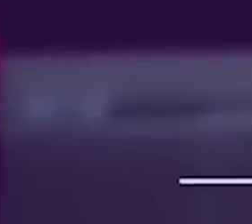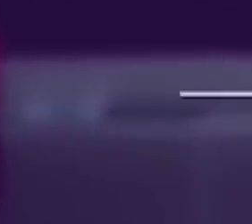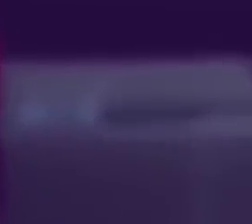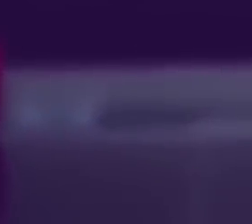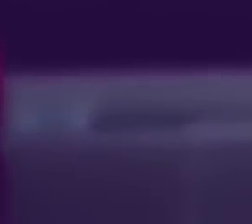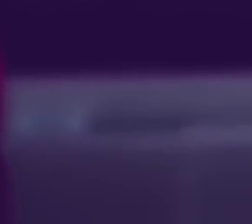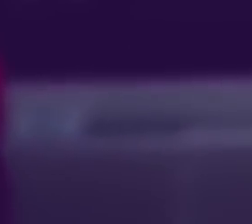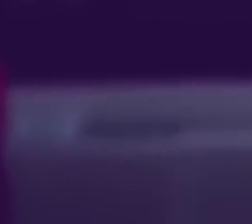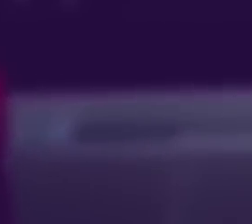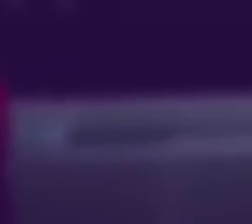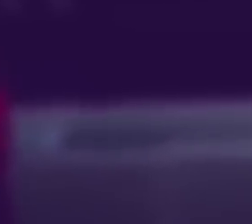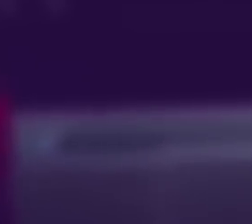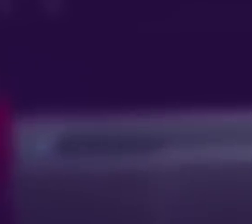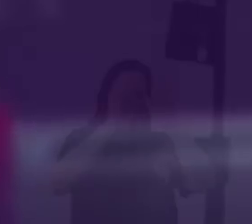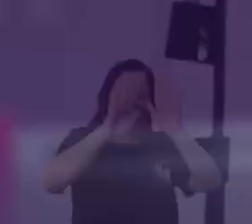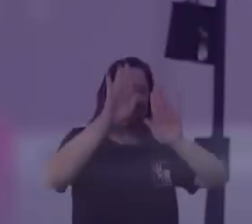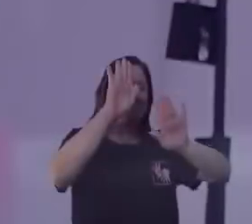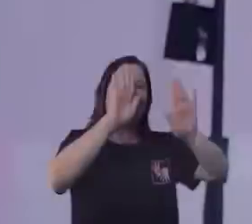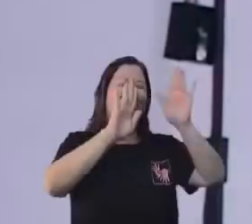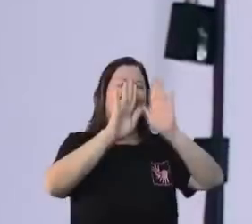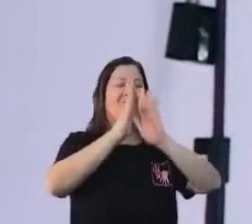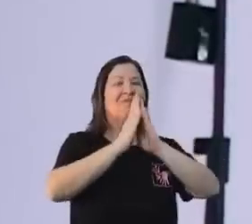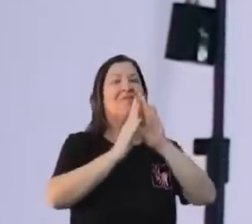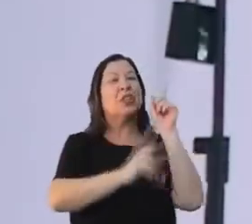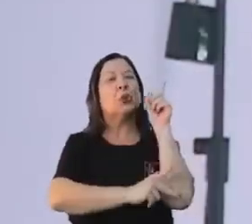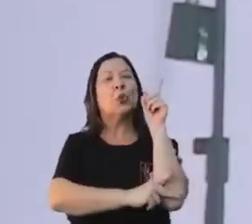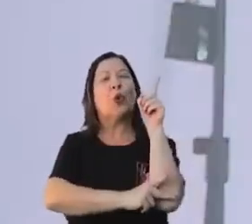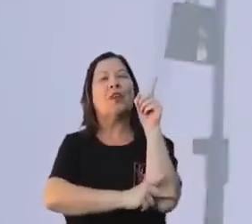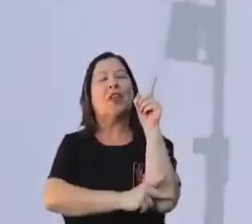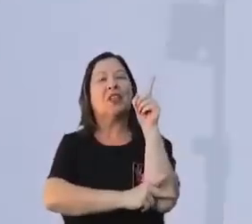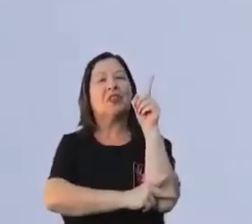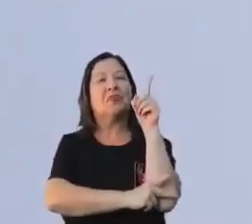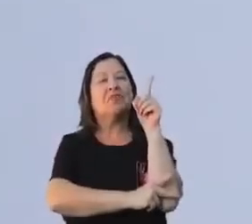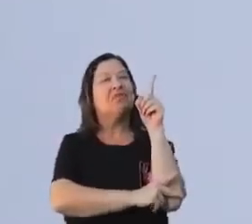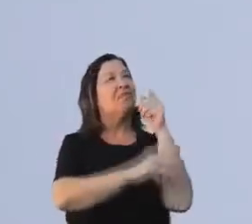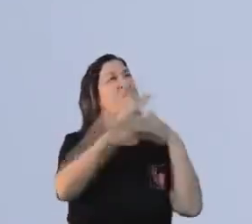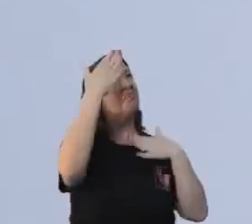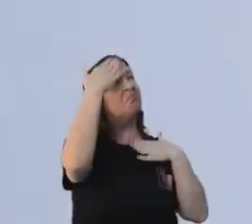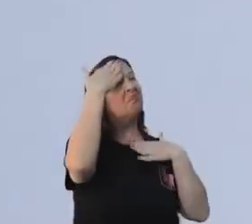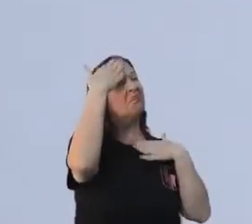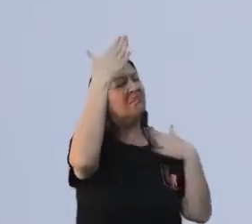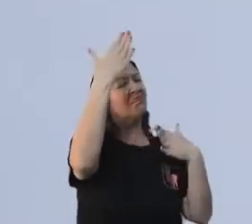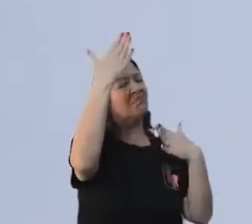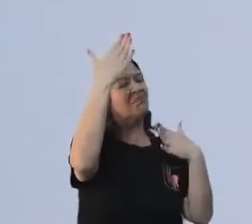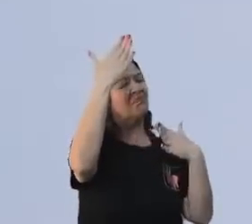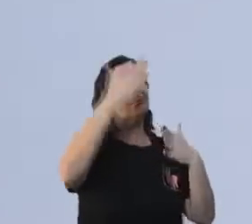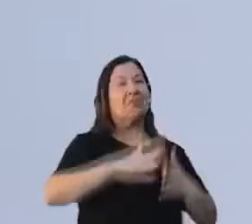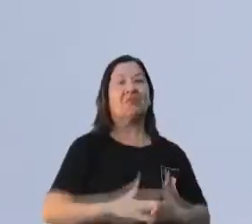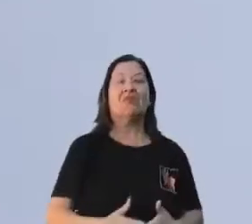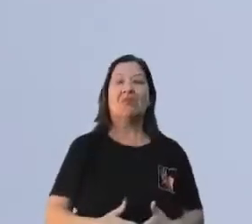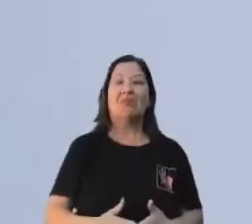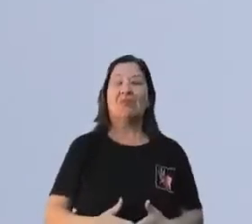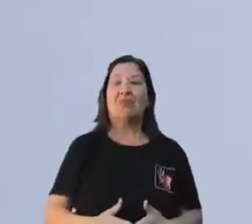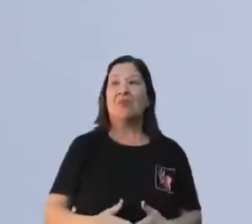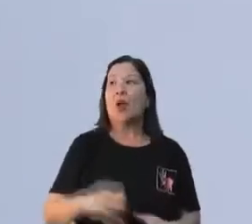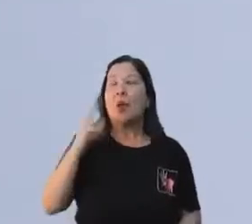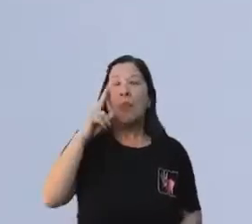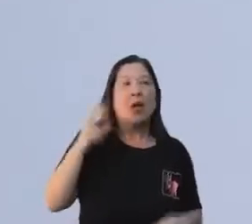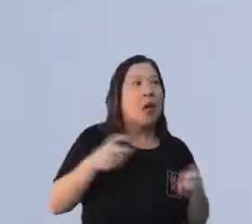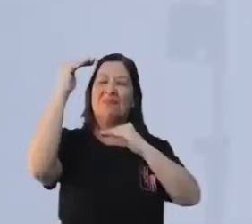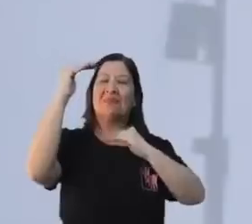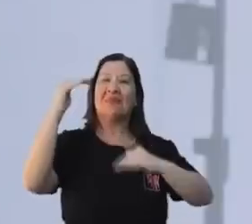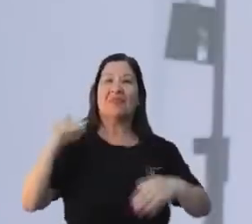Palavra da Verdade, com Hernandes Dias Lopes. Sou grato a Deus por ver a obra de Deus